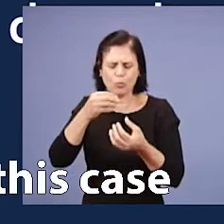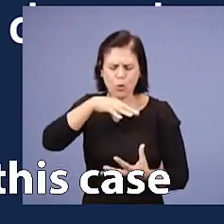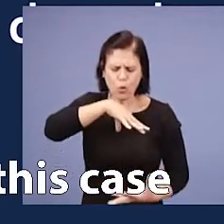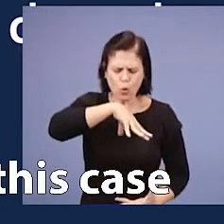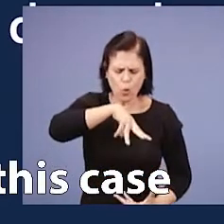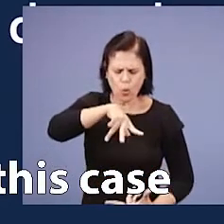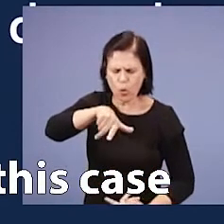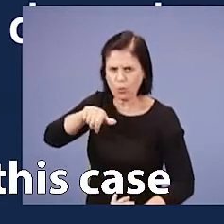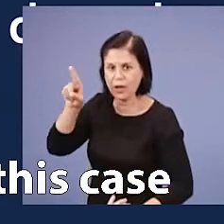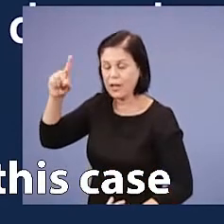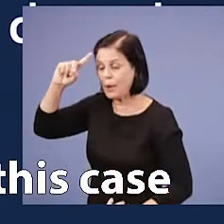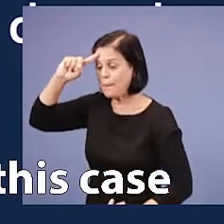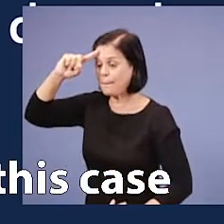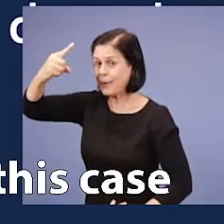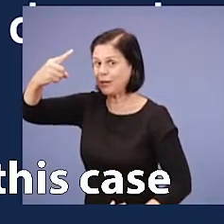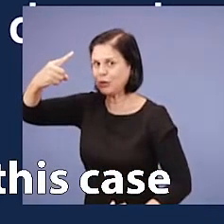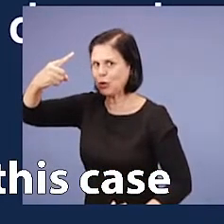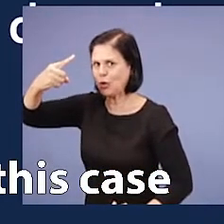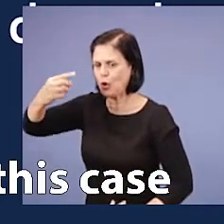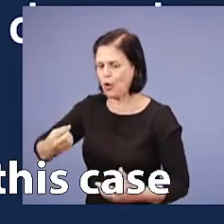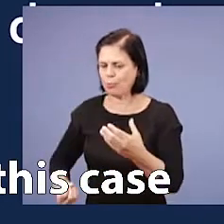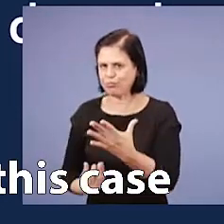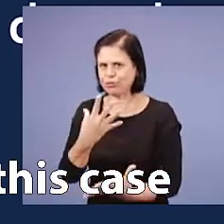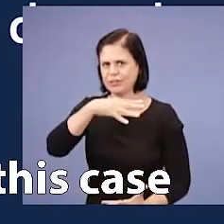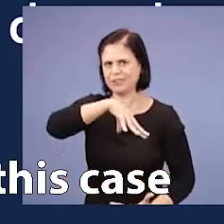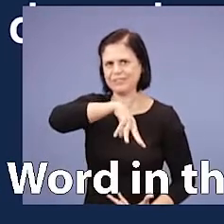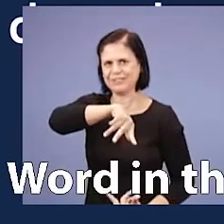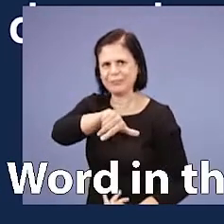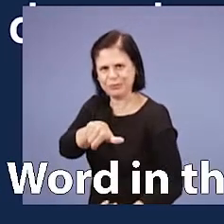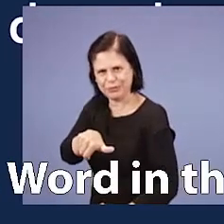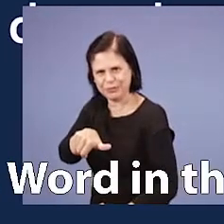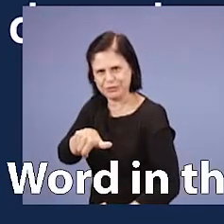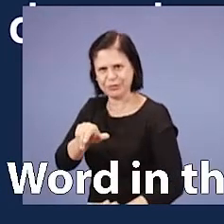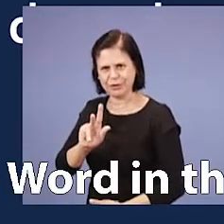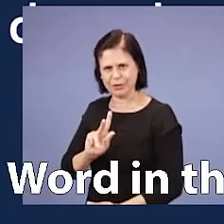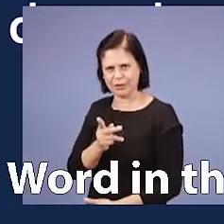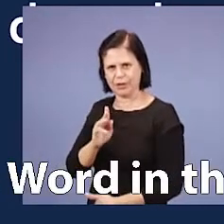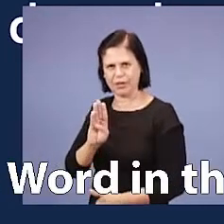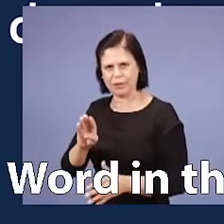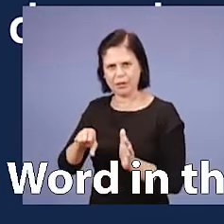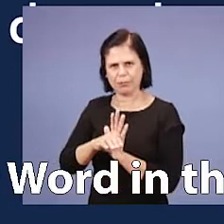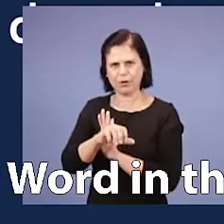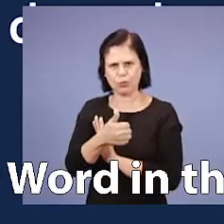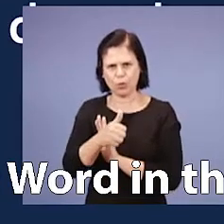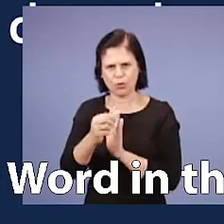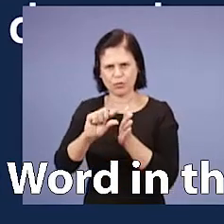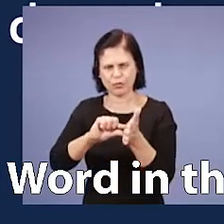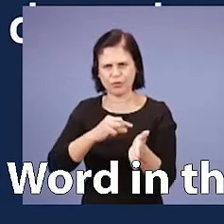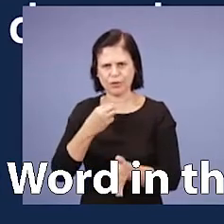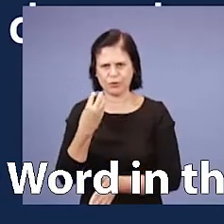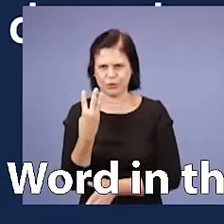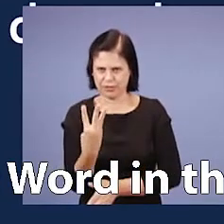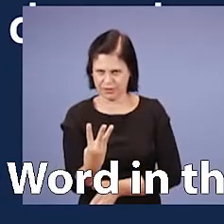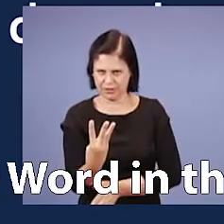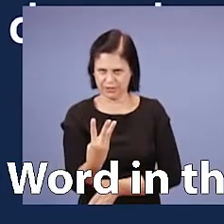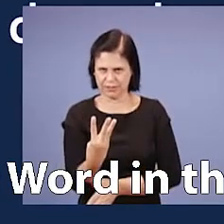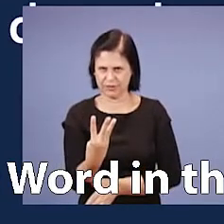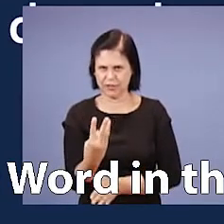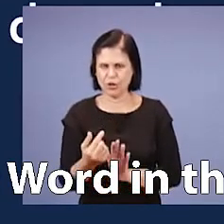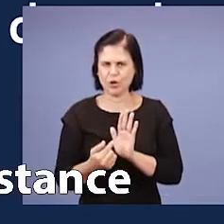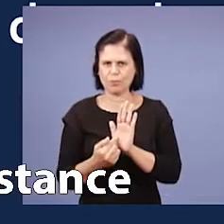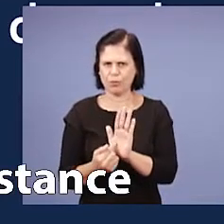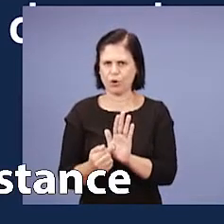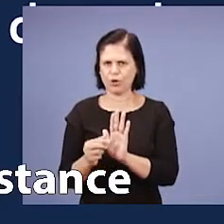foram criados e nesse caso hebreus capítulo 11 03 ea ação do